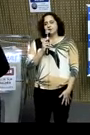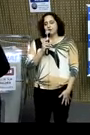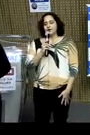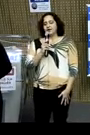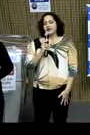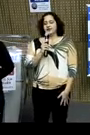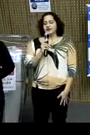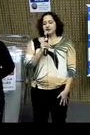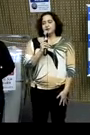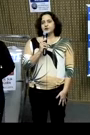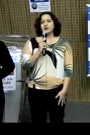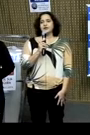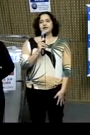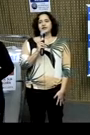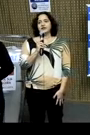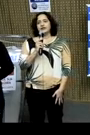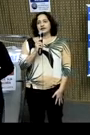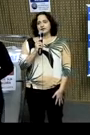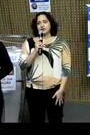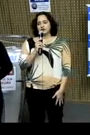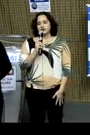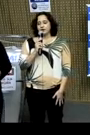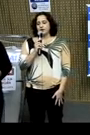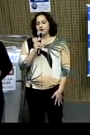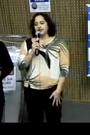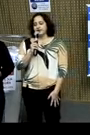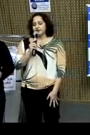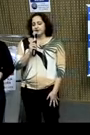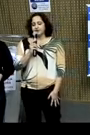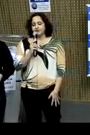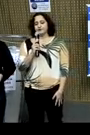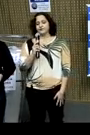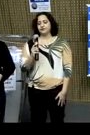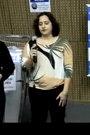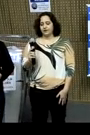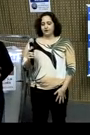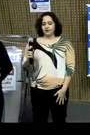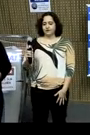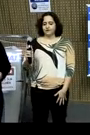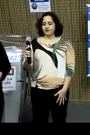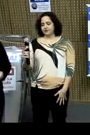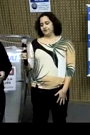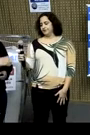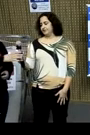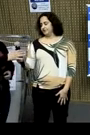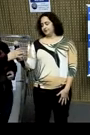pessoas acompanhadas e nesse primeiro semestre, 13 pessoas acompanhadas.